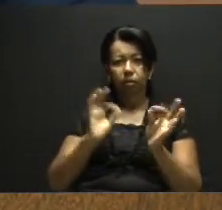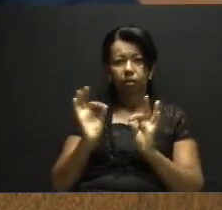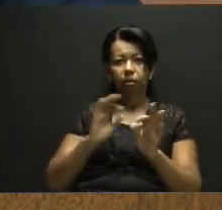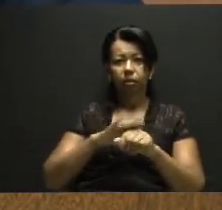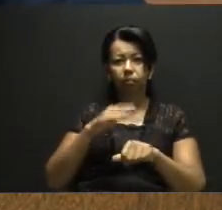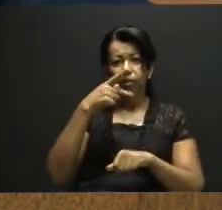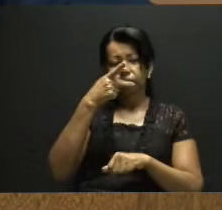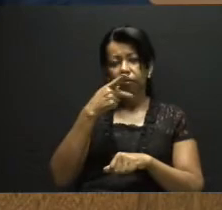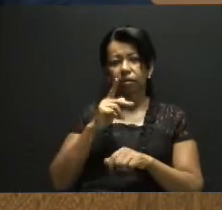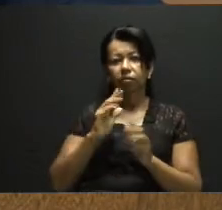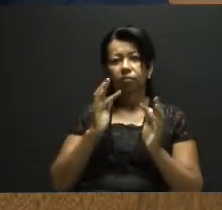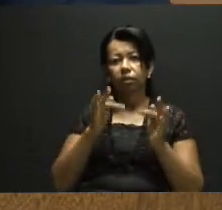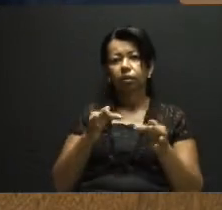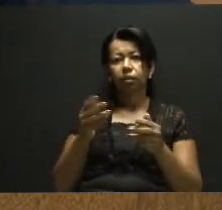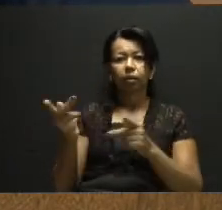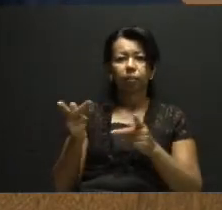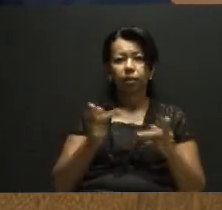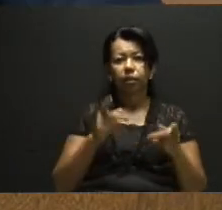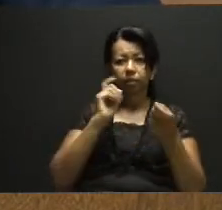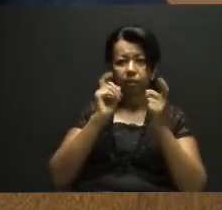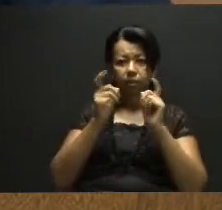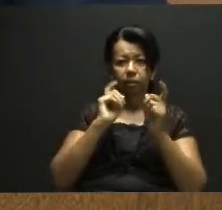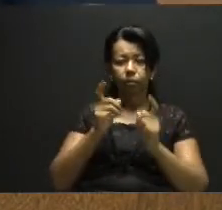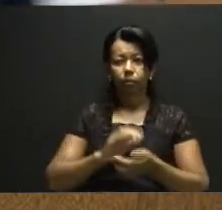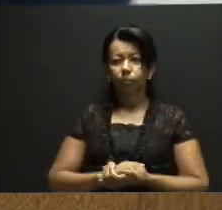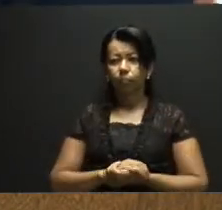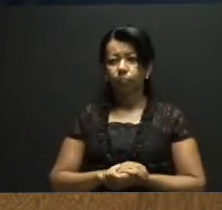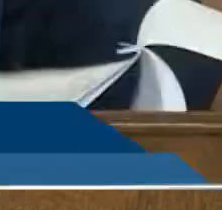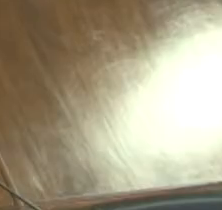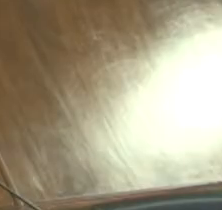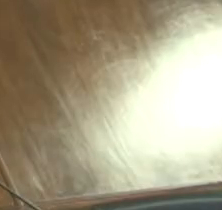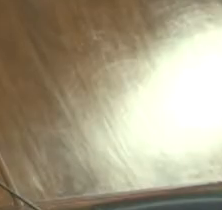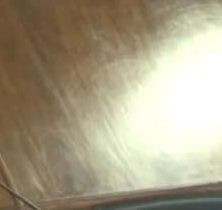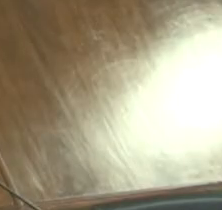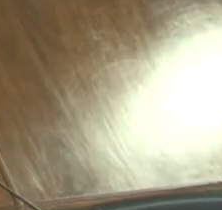mais havendo tratado é claro encerrada a presente sessão